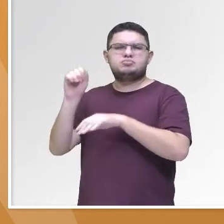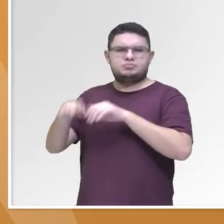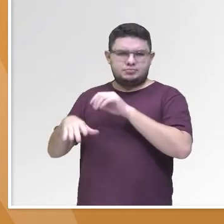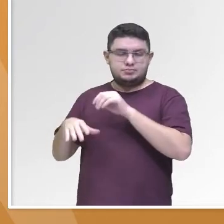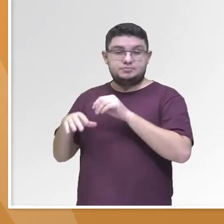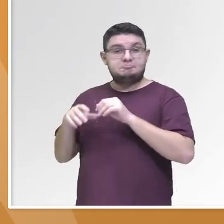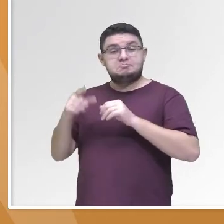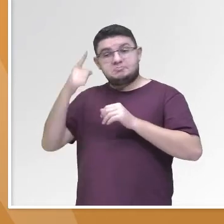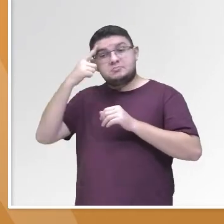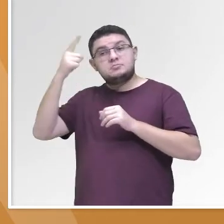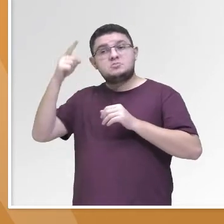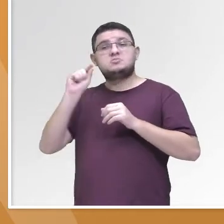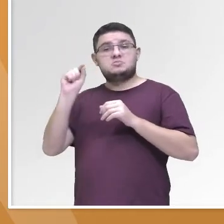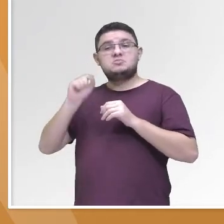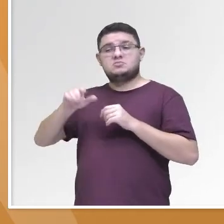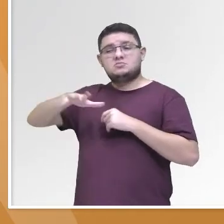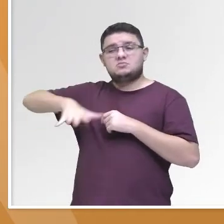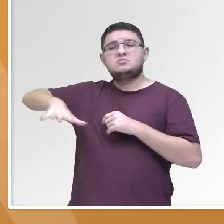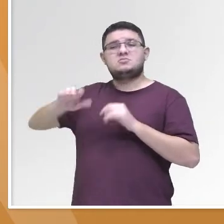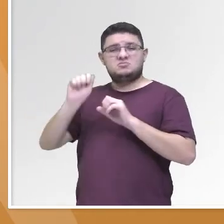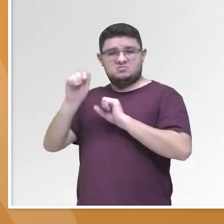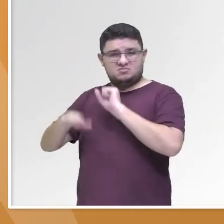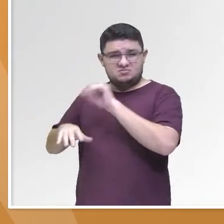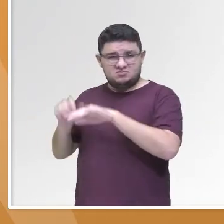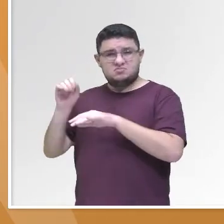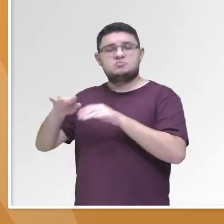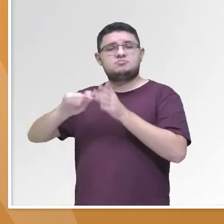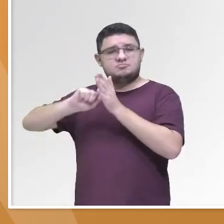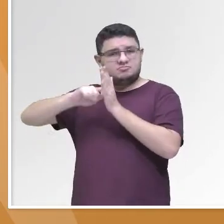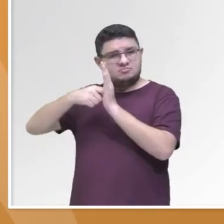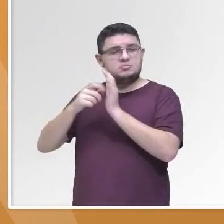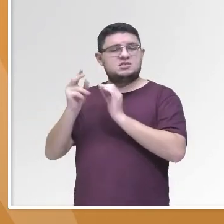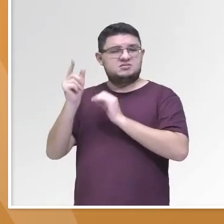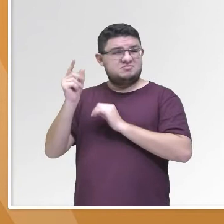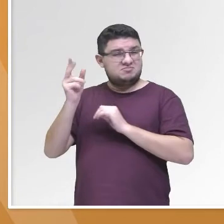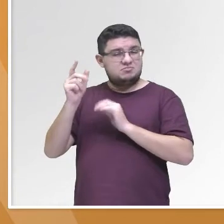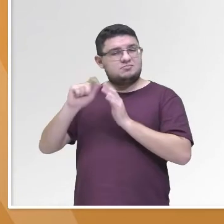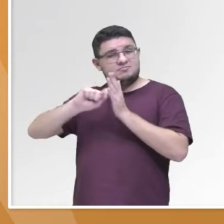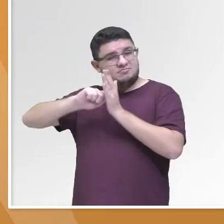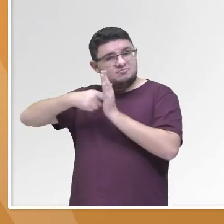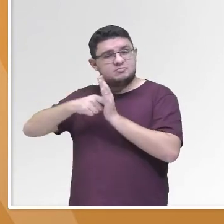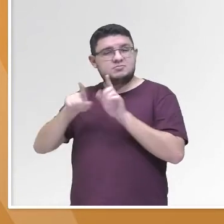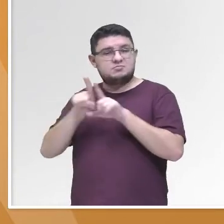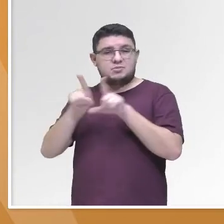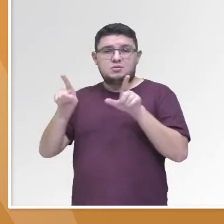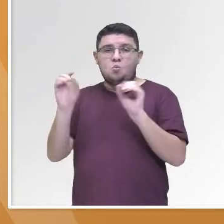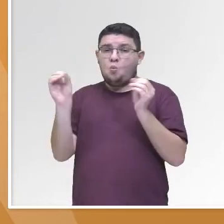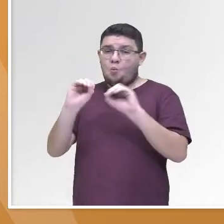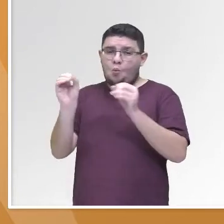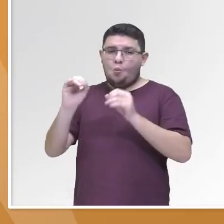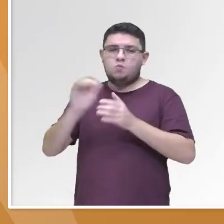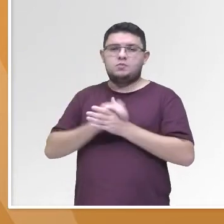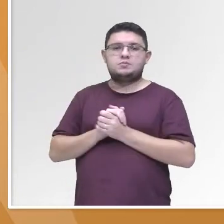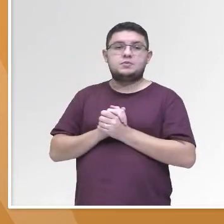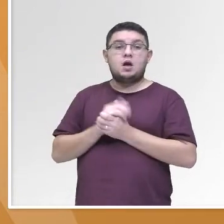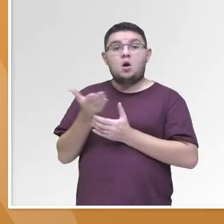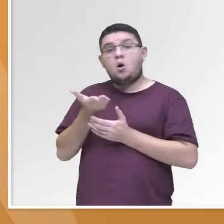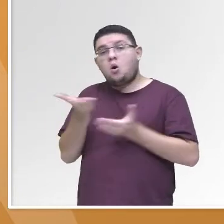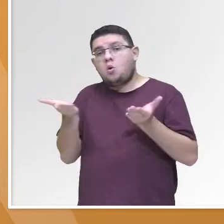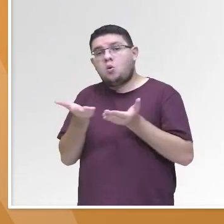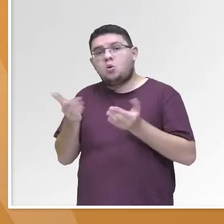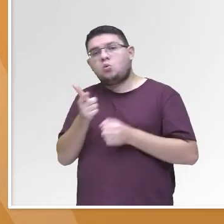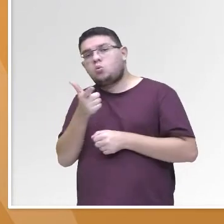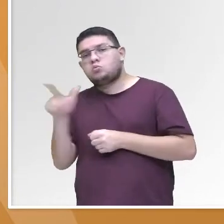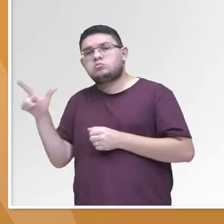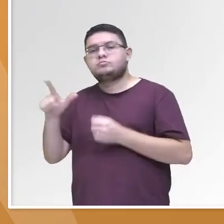sido desativado aí há muito tempo. Aí nós temos primeiramente o lixão, né? A gente vai ver a diferença entre cada um deles. A gente tem o